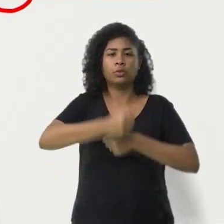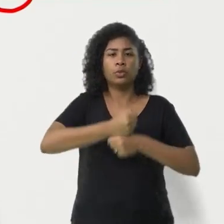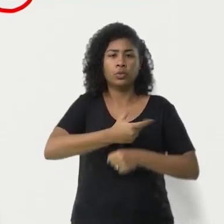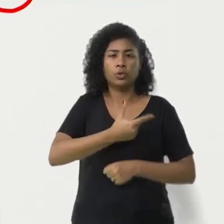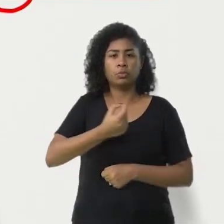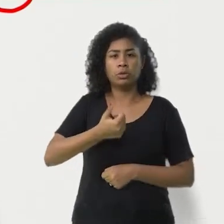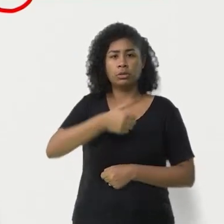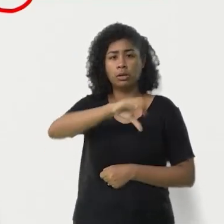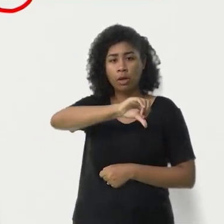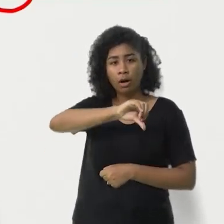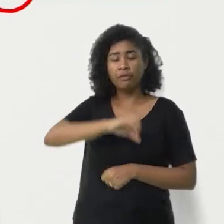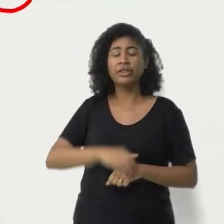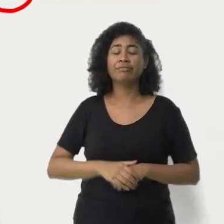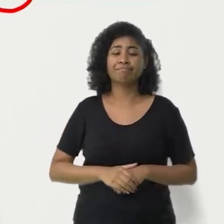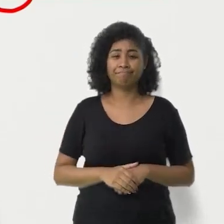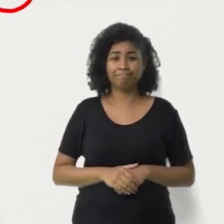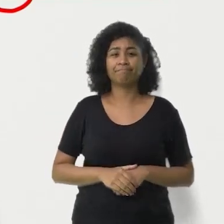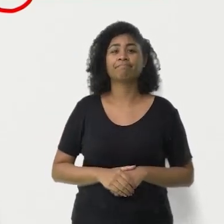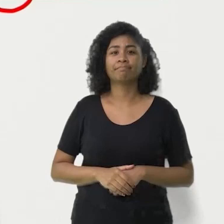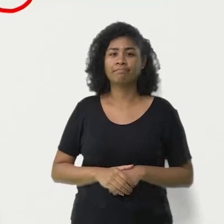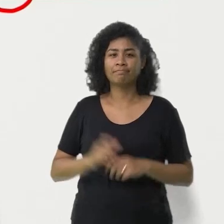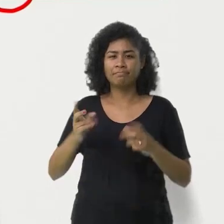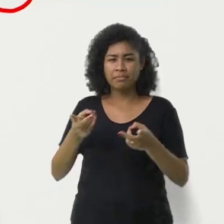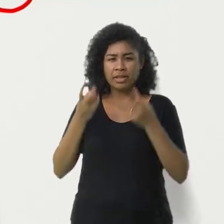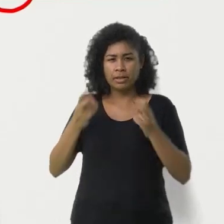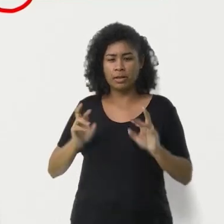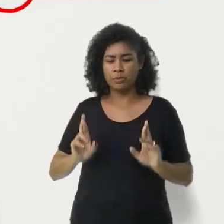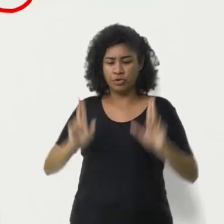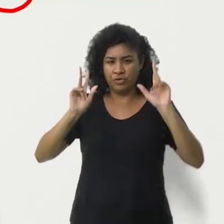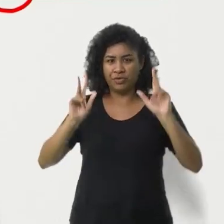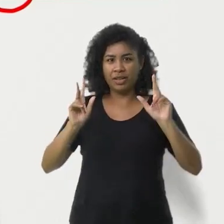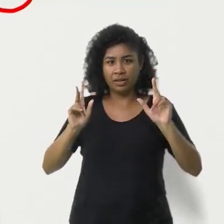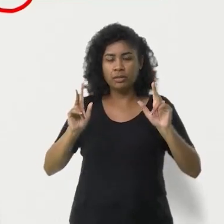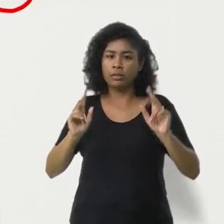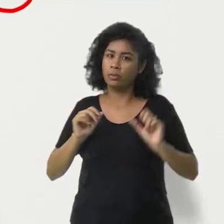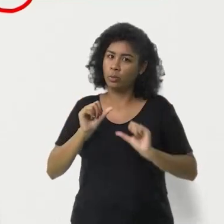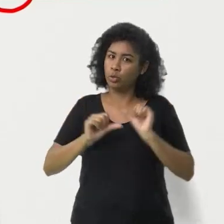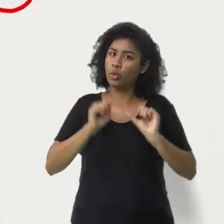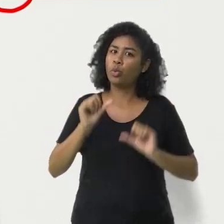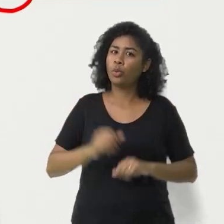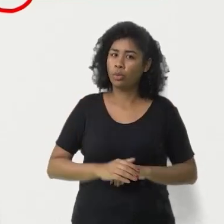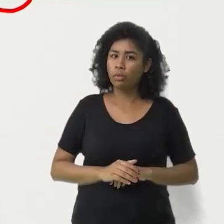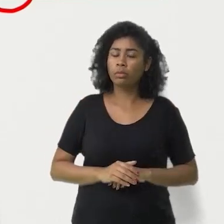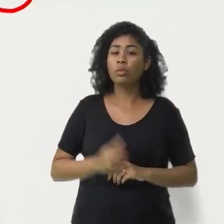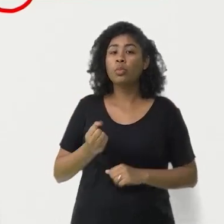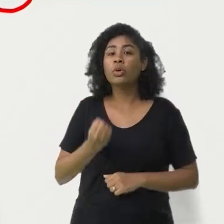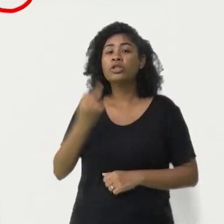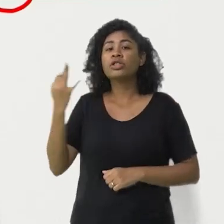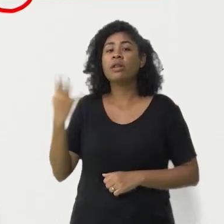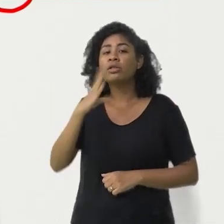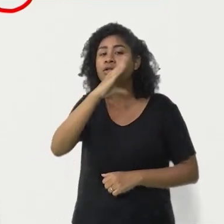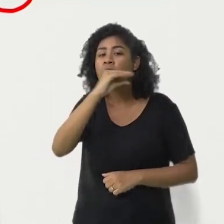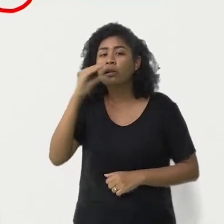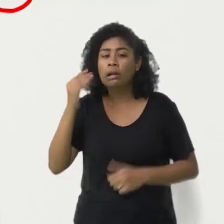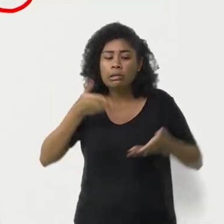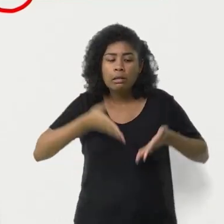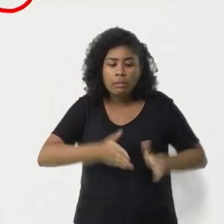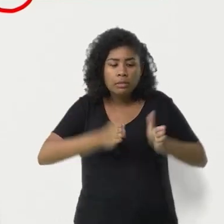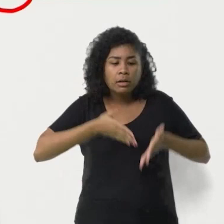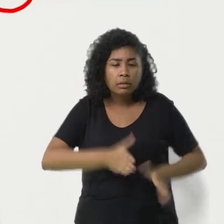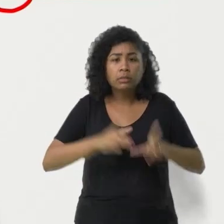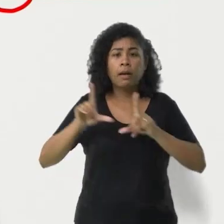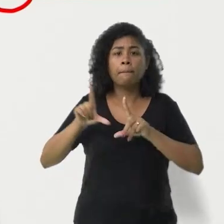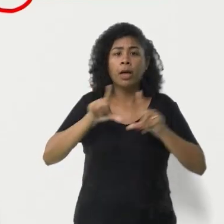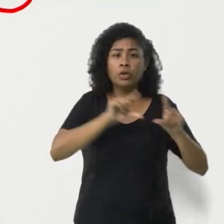Então, a gente já verifica aí algumas mudanças em que a quantidade de crianças que estão nascendo está diminuindo. E a